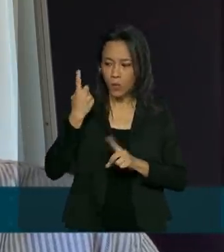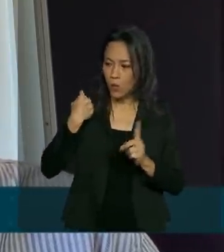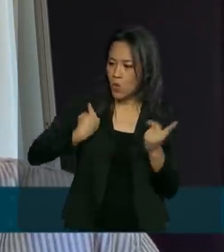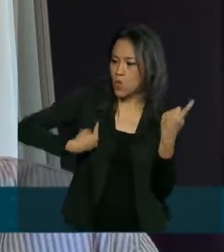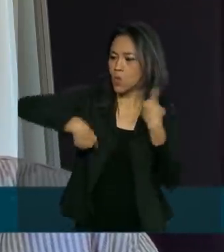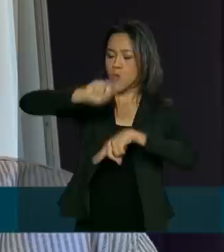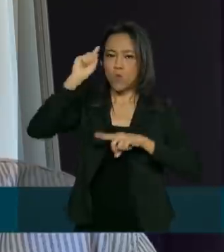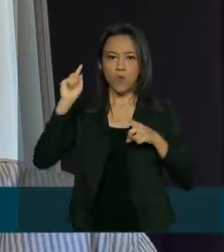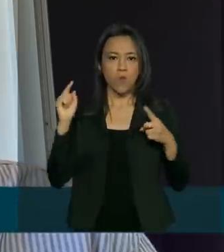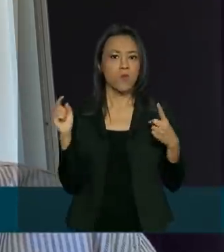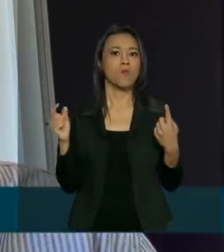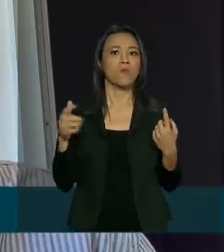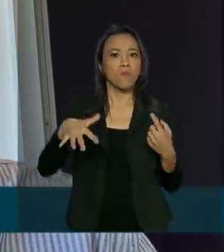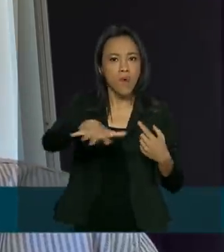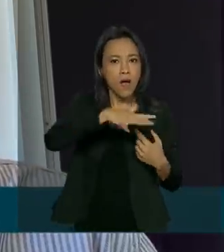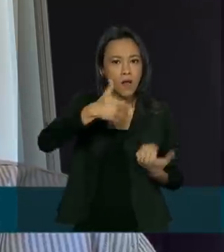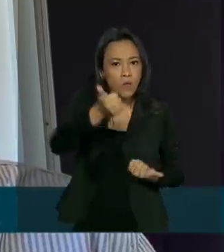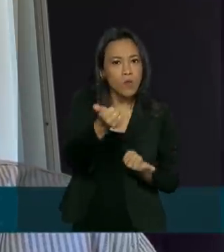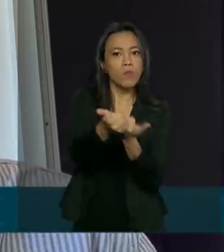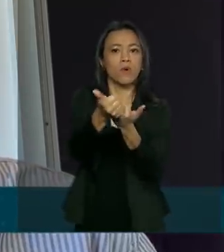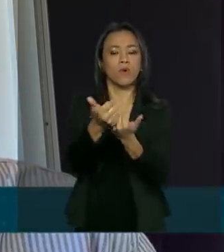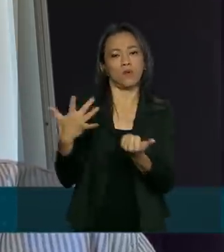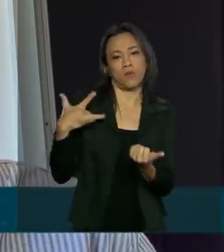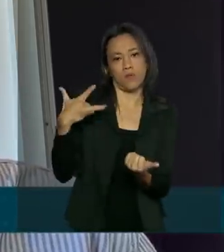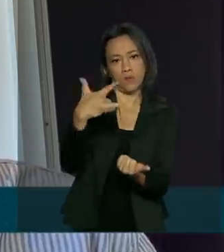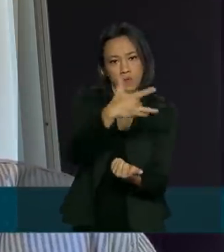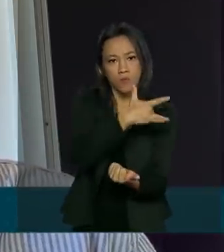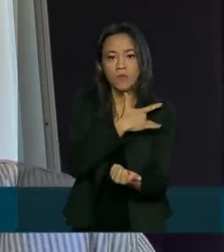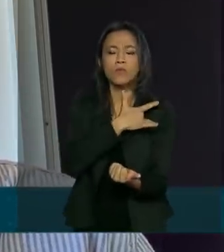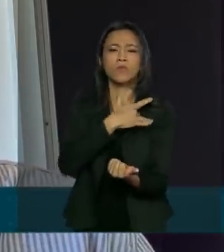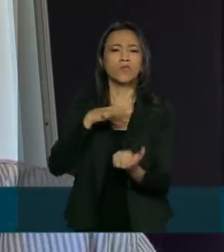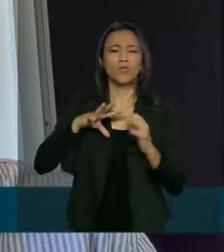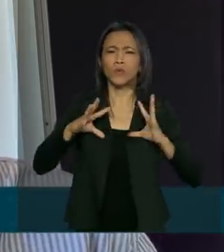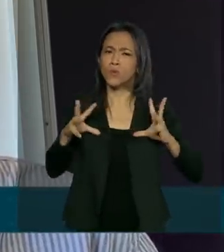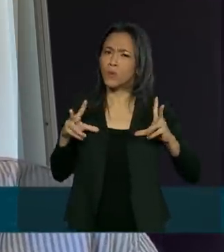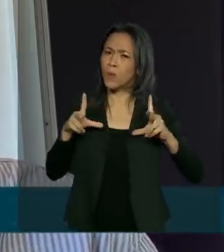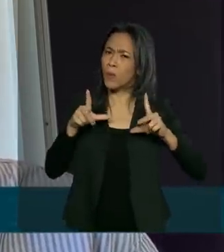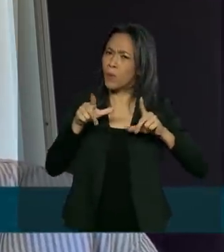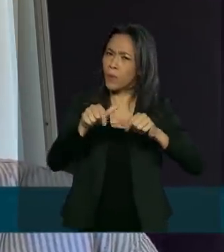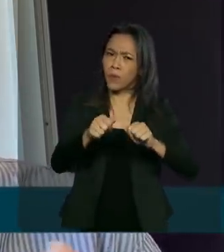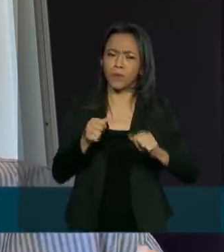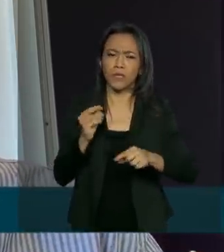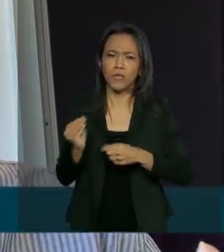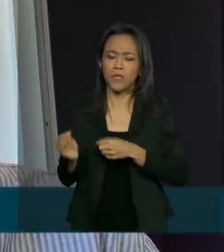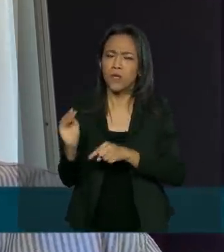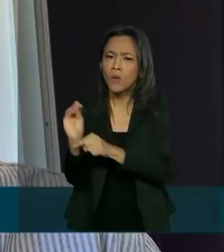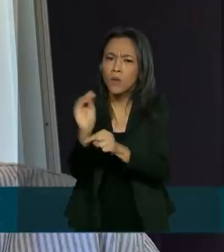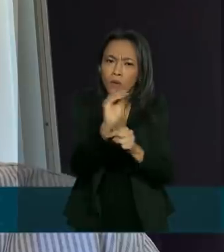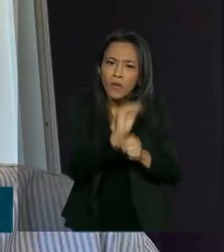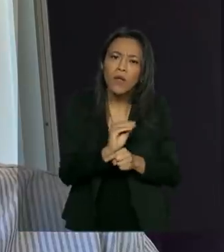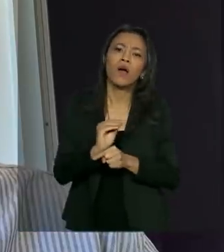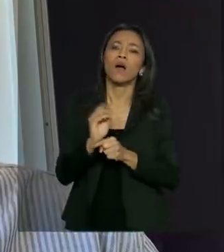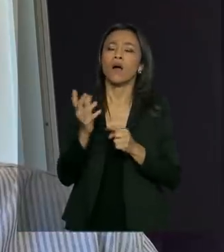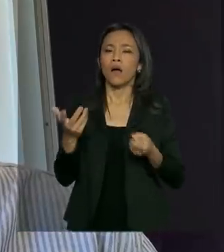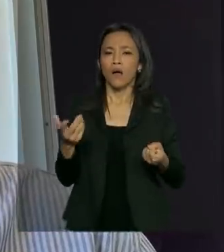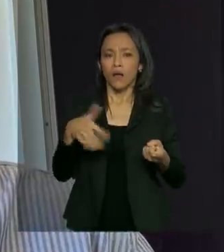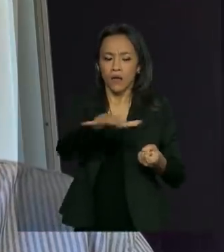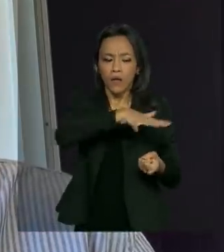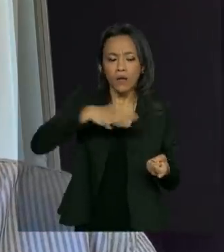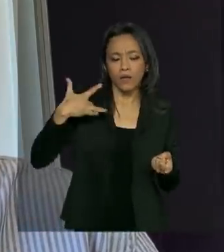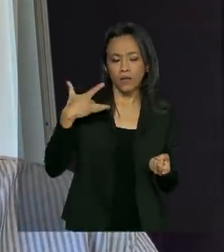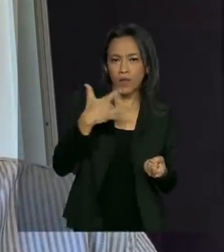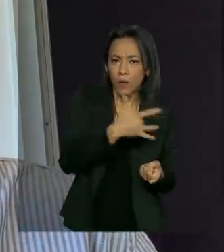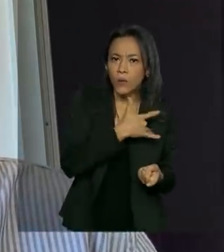para a assistência à saúde e toda essa precaução no provimento à saúde